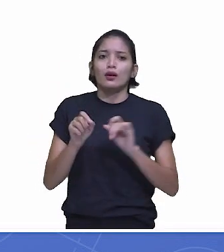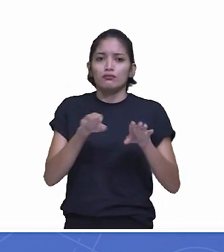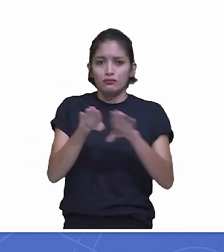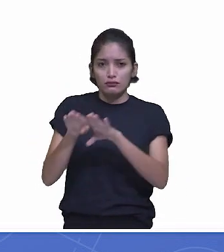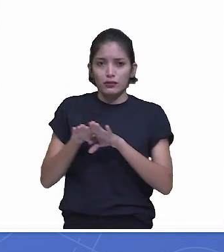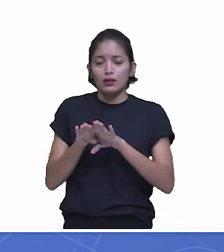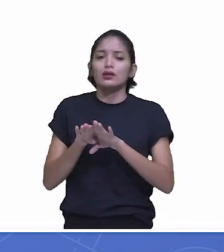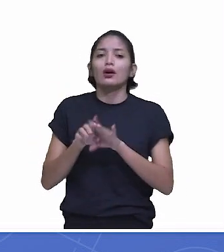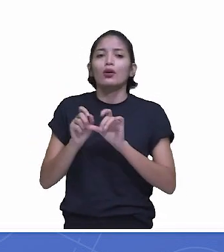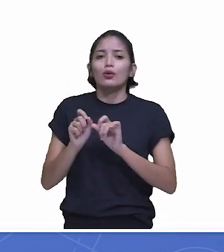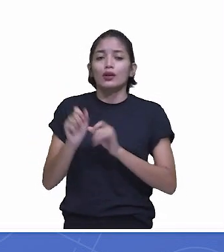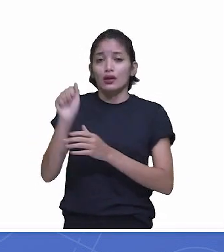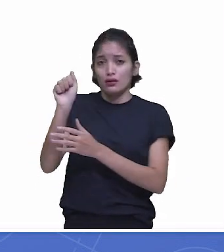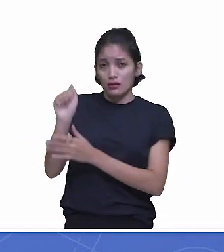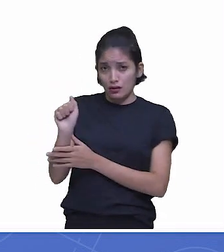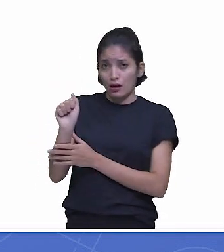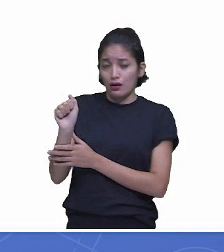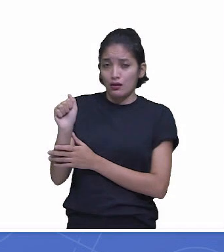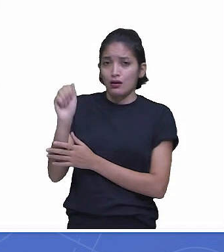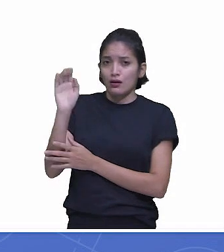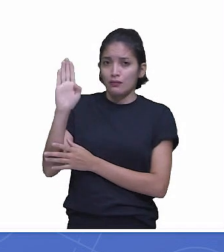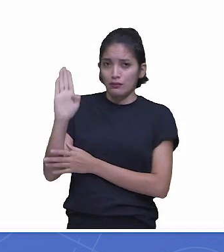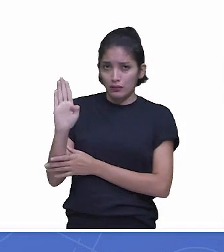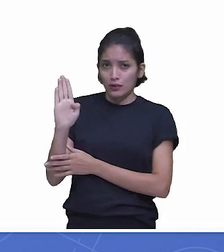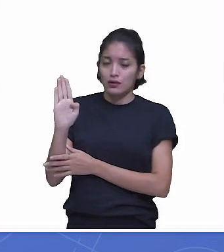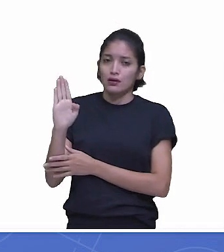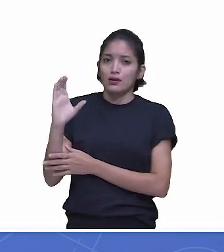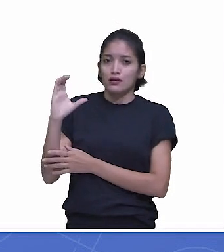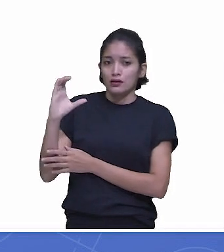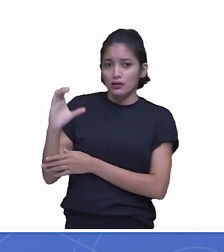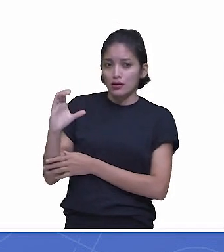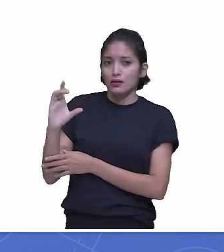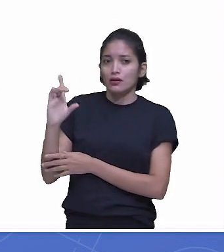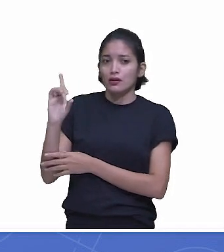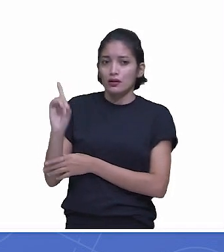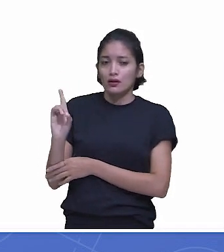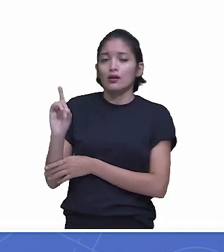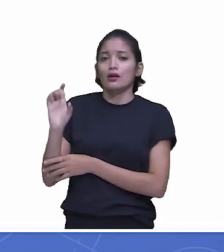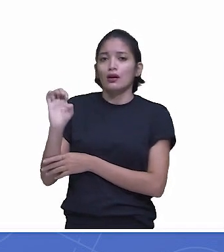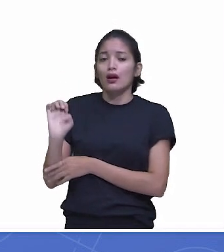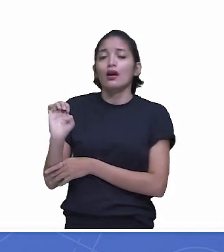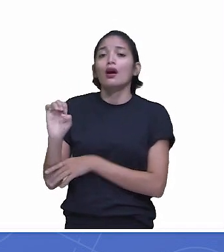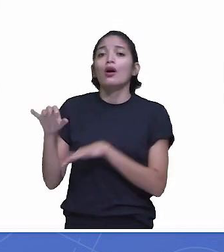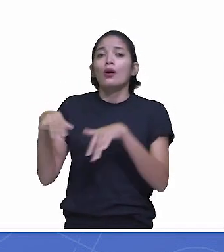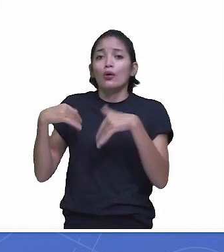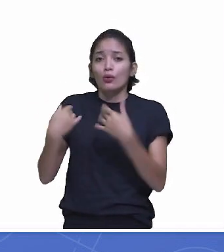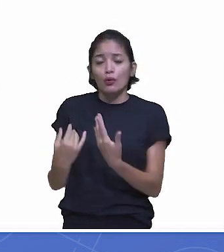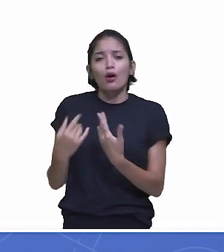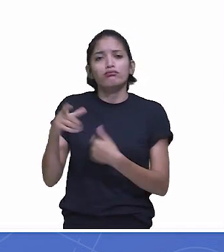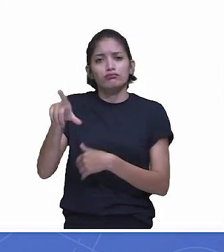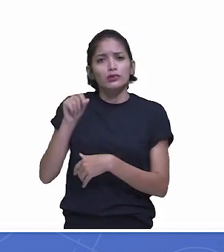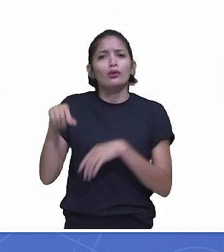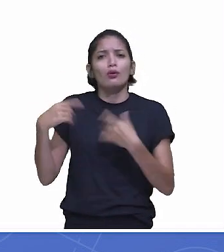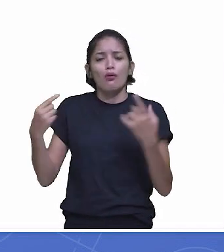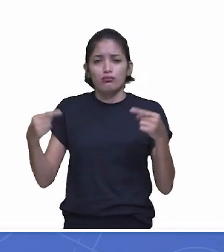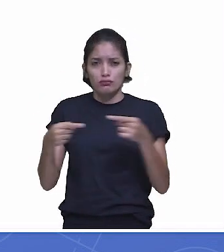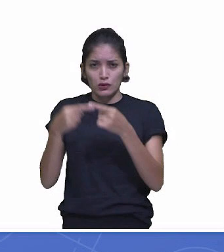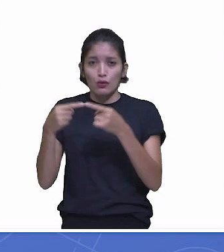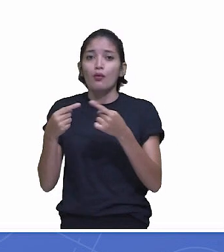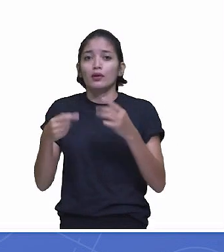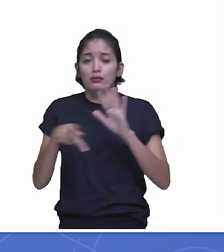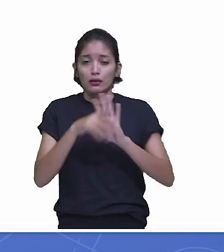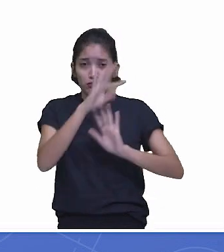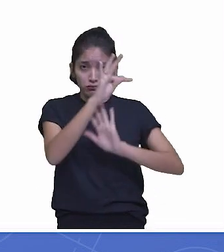letra A, situação social de enunciação representada, B, divergência teórica entre gramáticos e